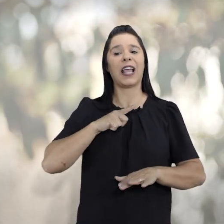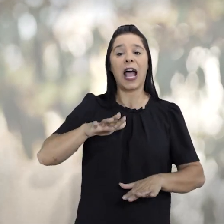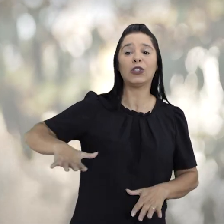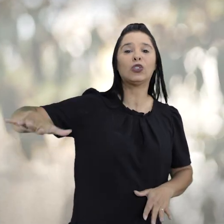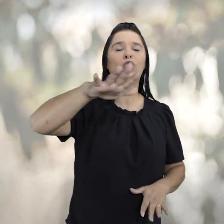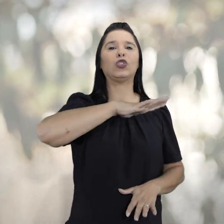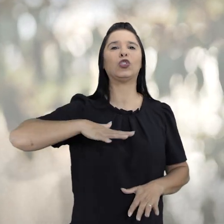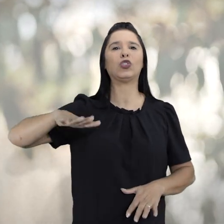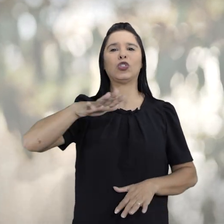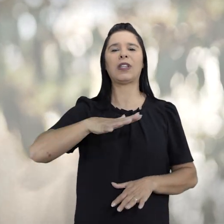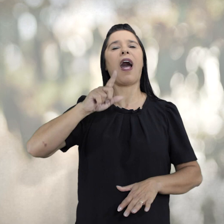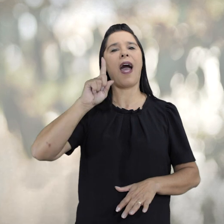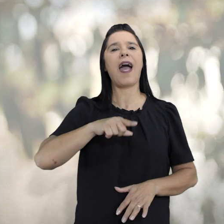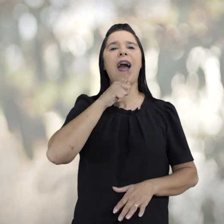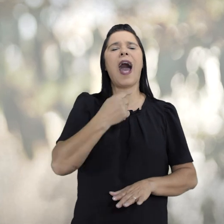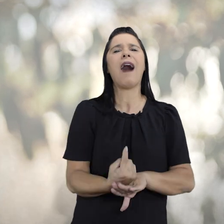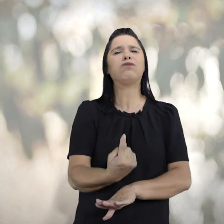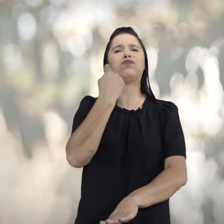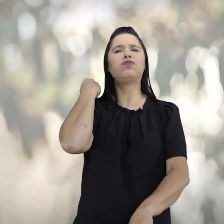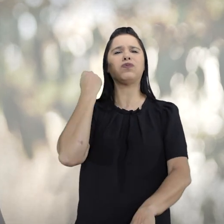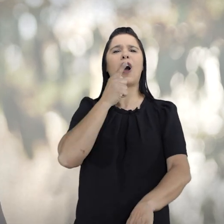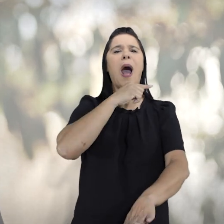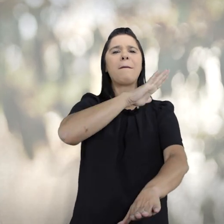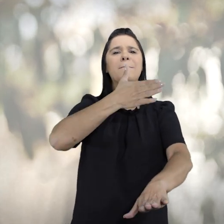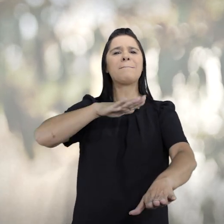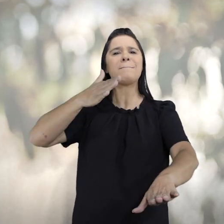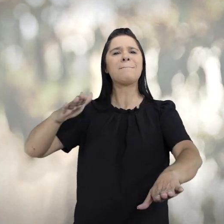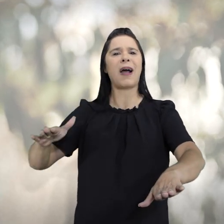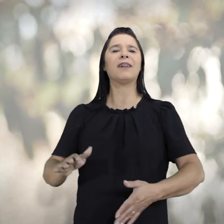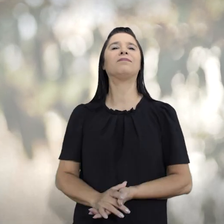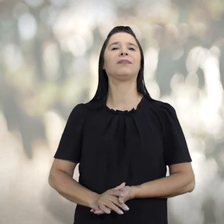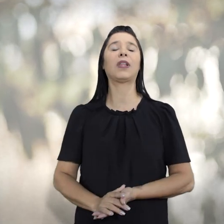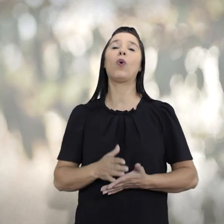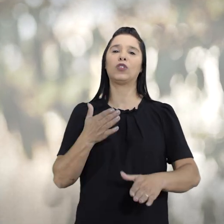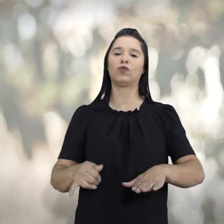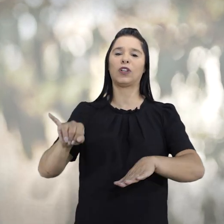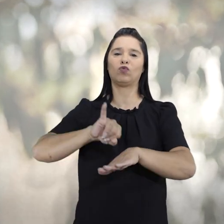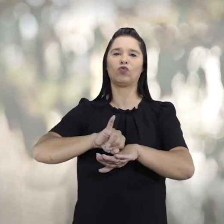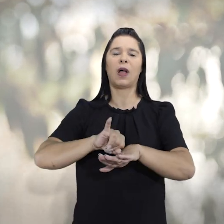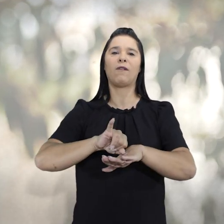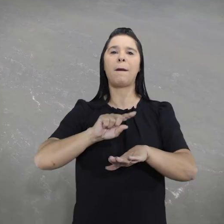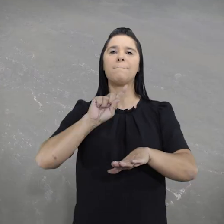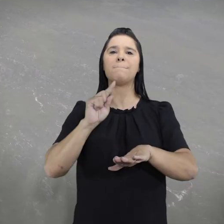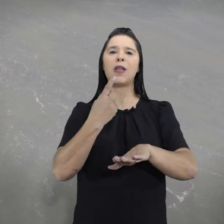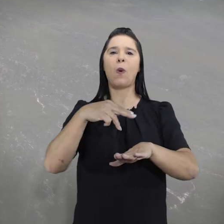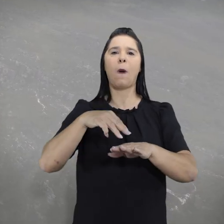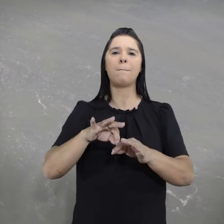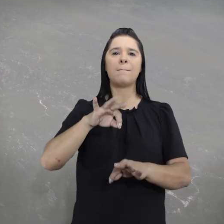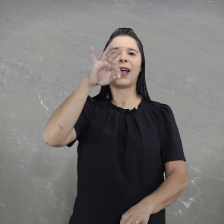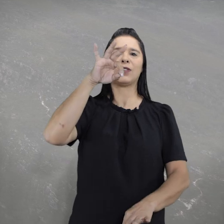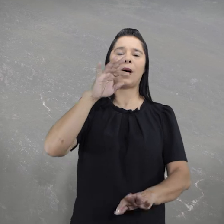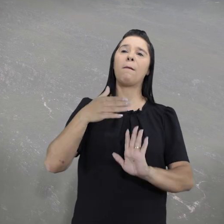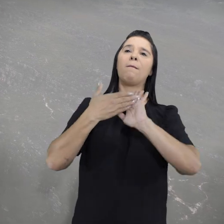região toda um oceano, né, onde essa parte estava embaixo e foi suspensa a quase 1000 metros, deixando esse